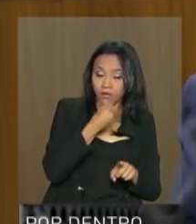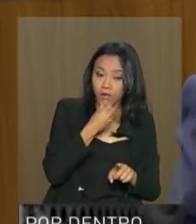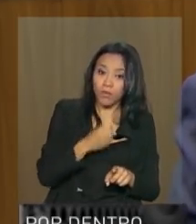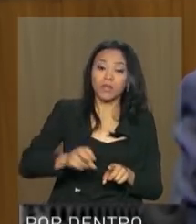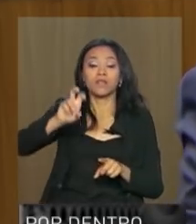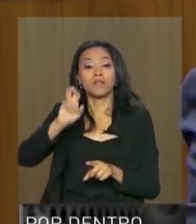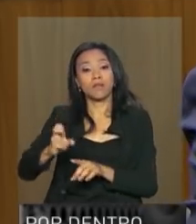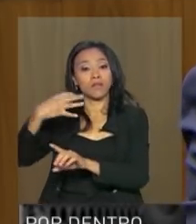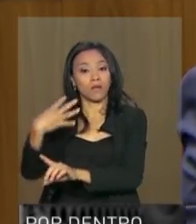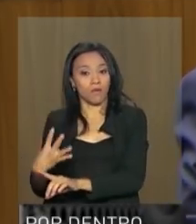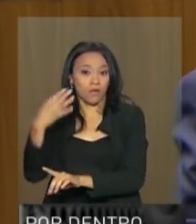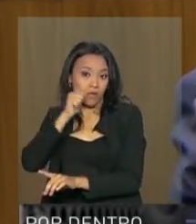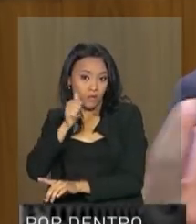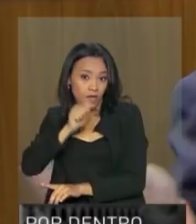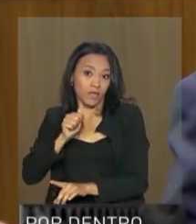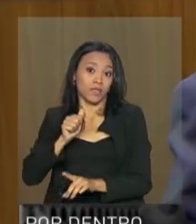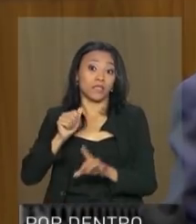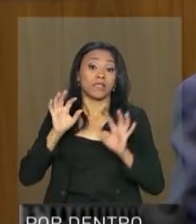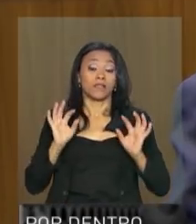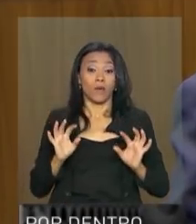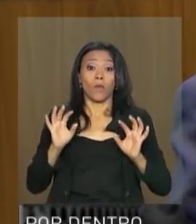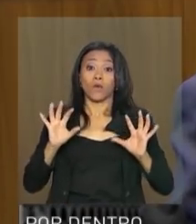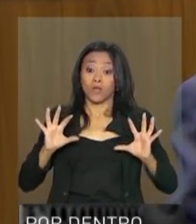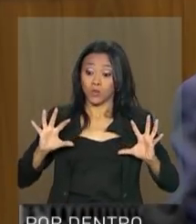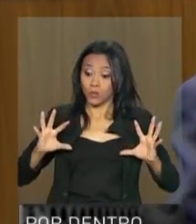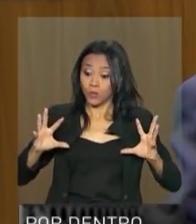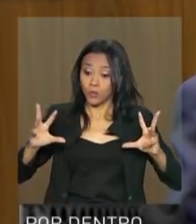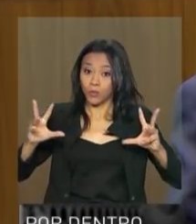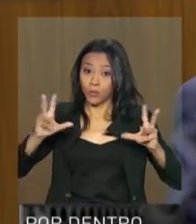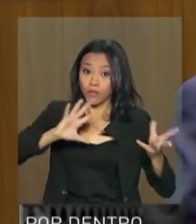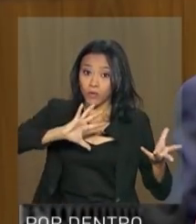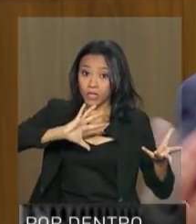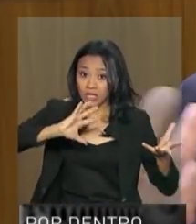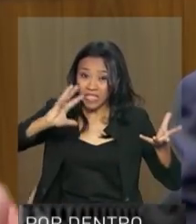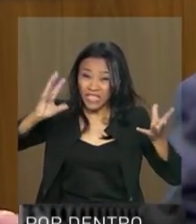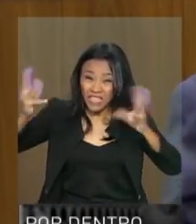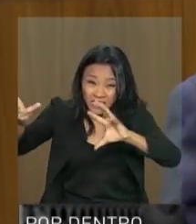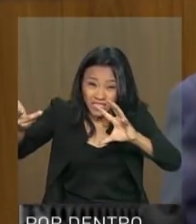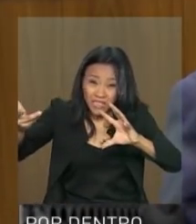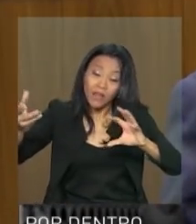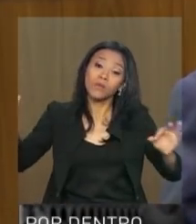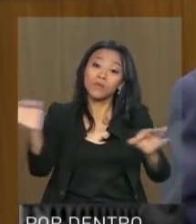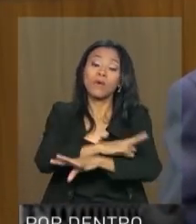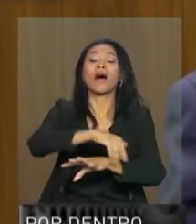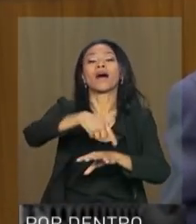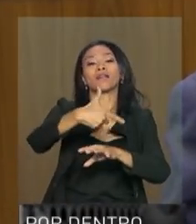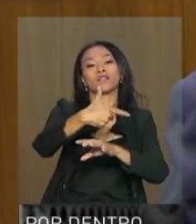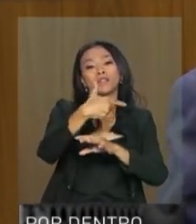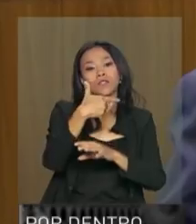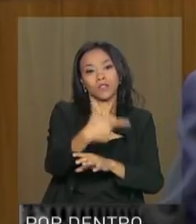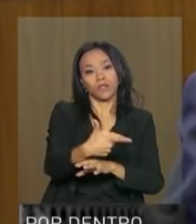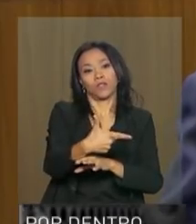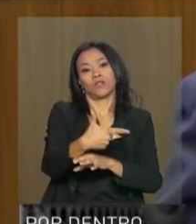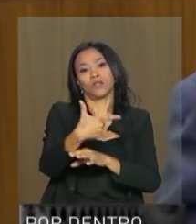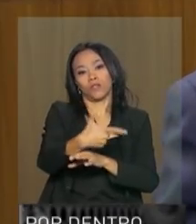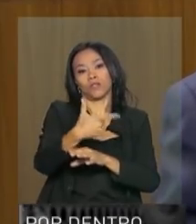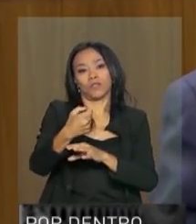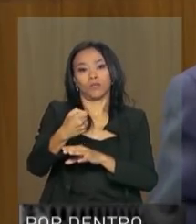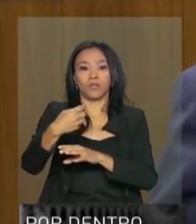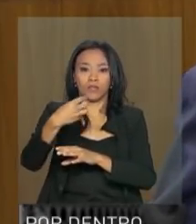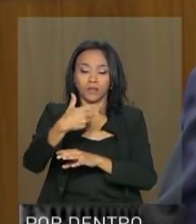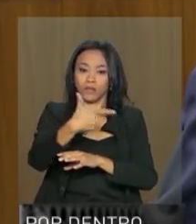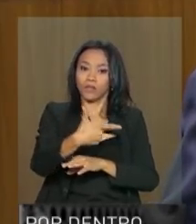para as mulheres. Só fecha totalmente o ciclo de transição em 2038, que aí sim, que é onde quando se observarão as